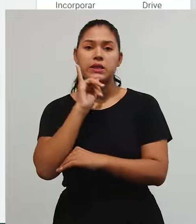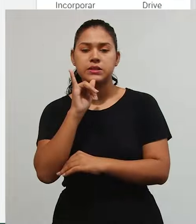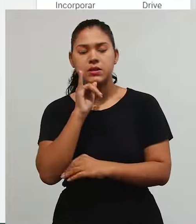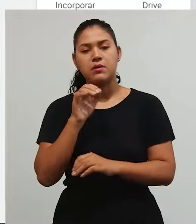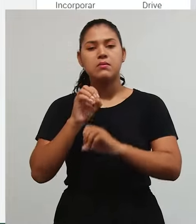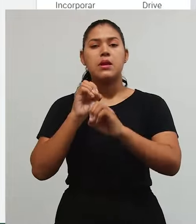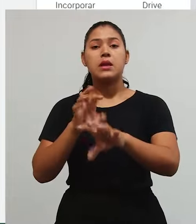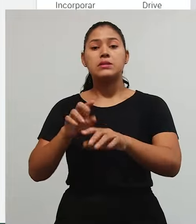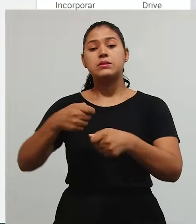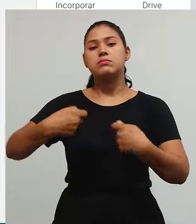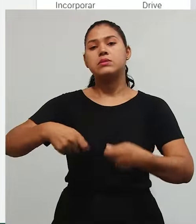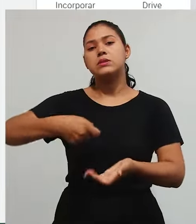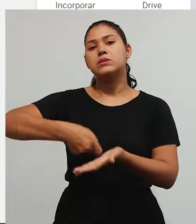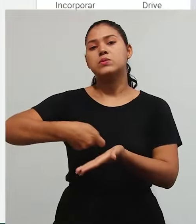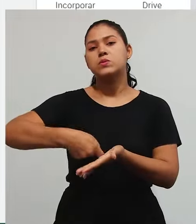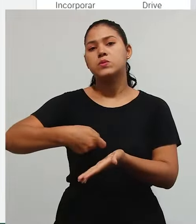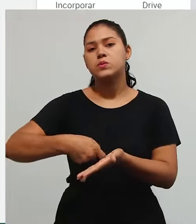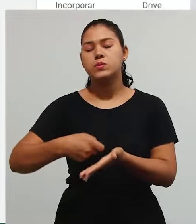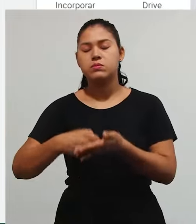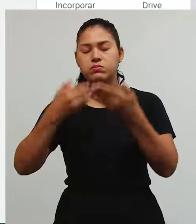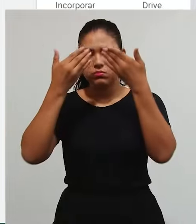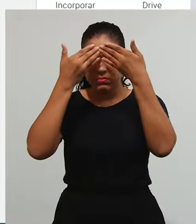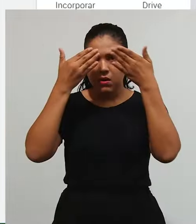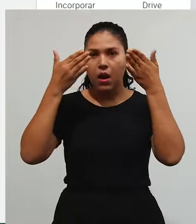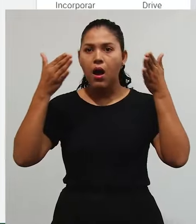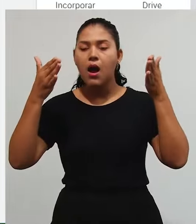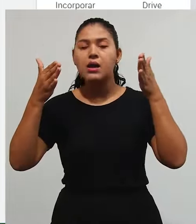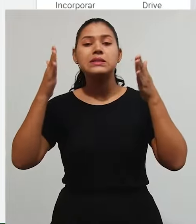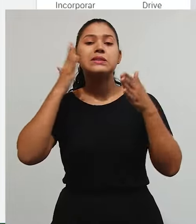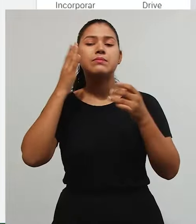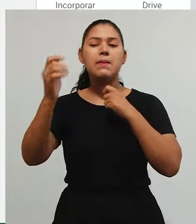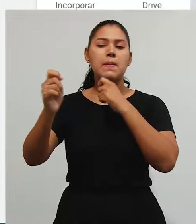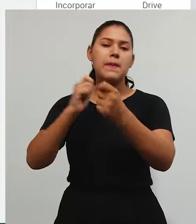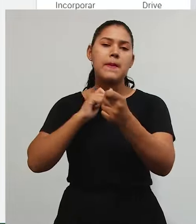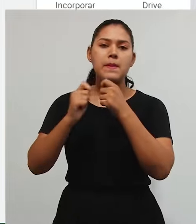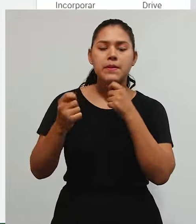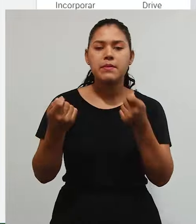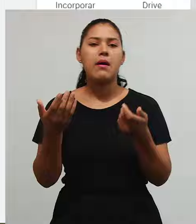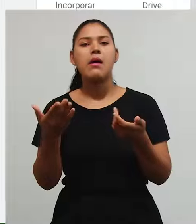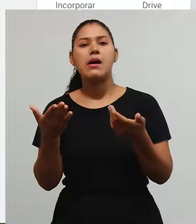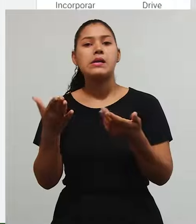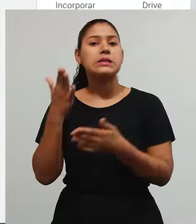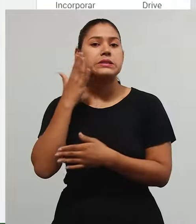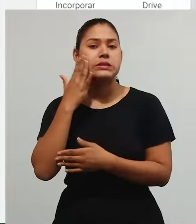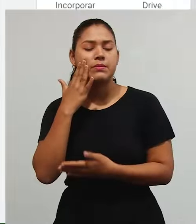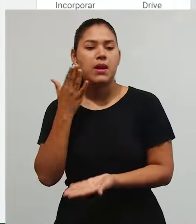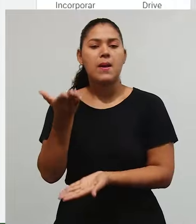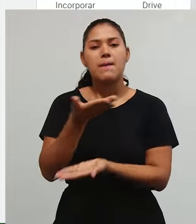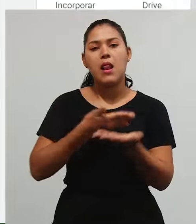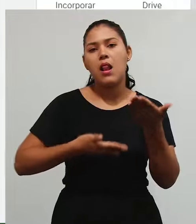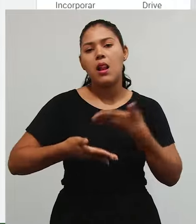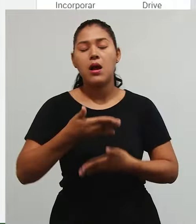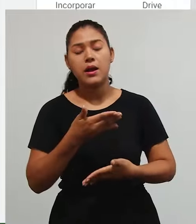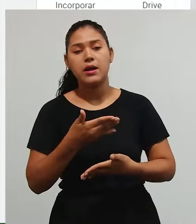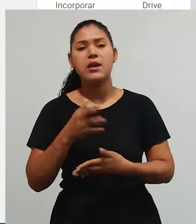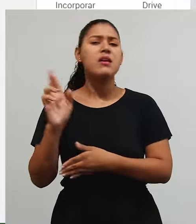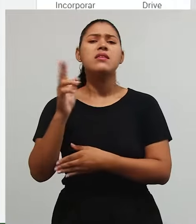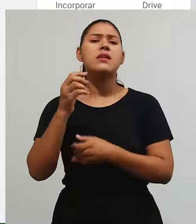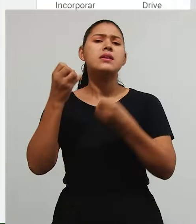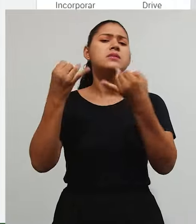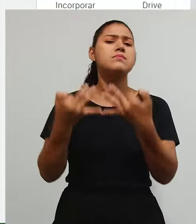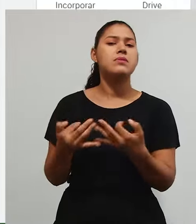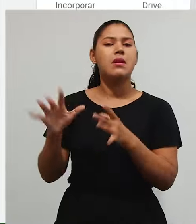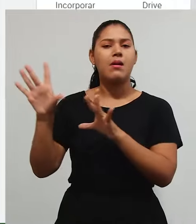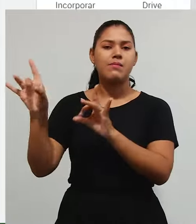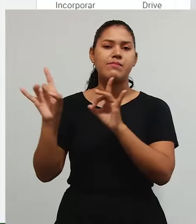exige estar aberto para o diálogo, né? De acordo com Paulo Freire, aí você coloca a citação do Paulo Freire. Aí depois da citação